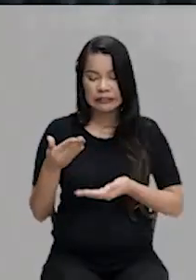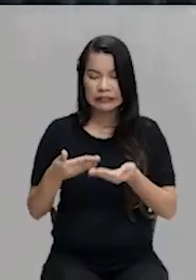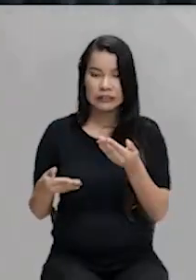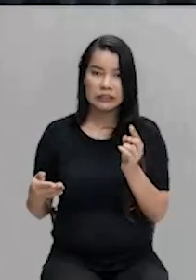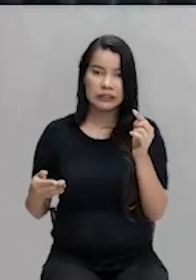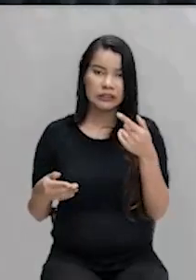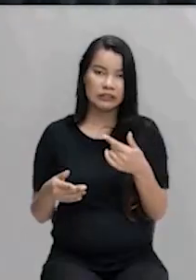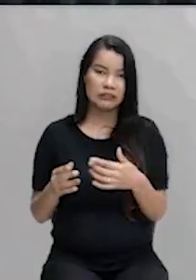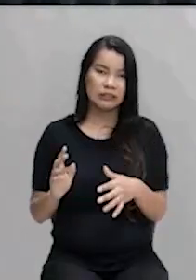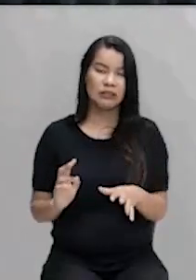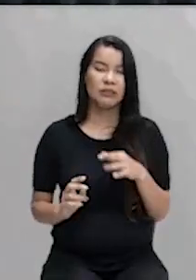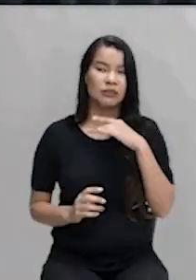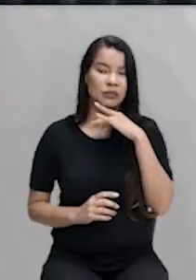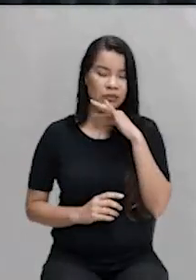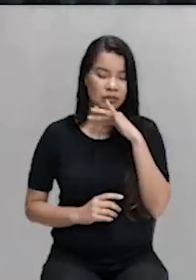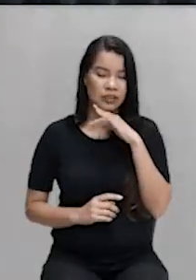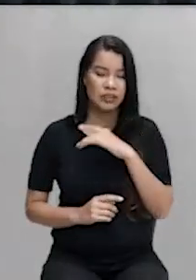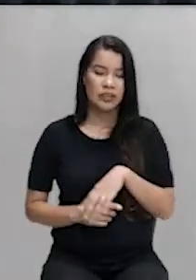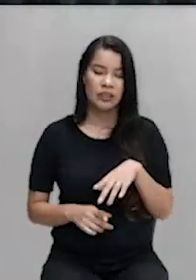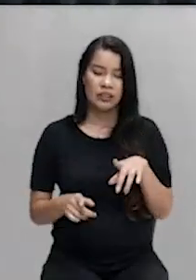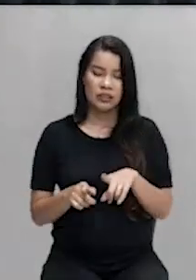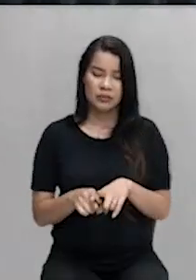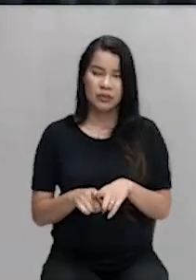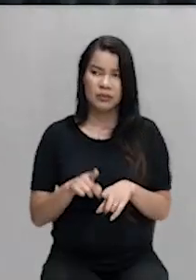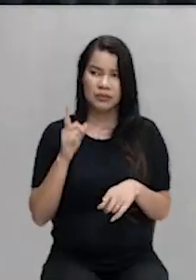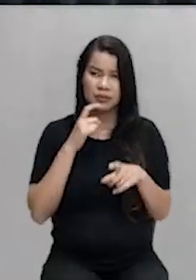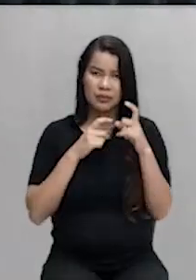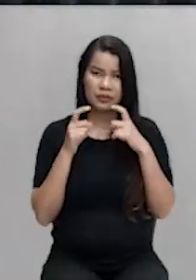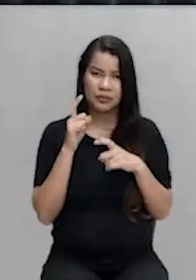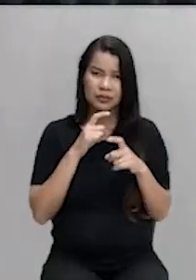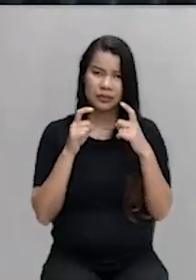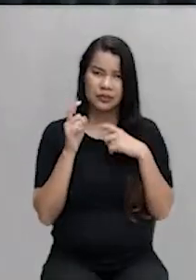atrapalhou bastante. Sem falar das fake news que eram